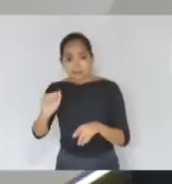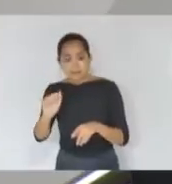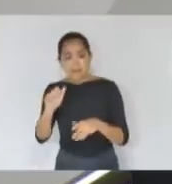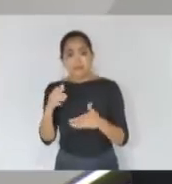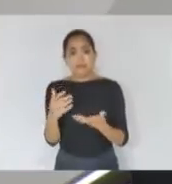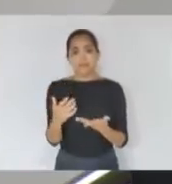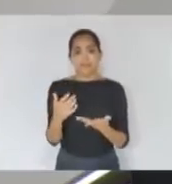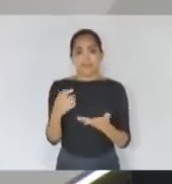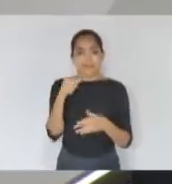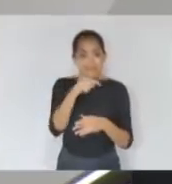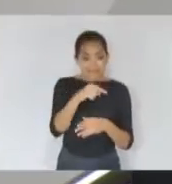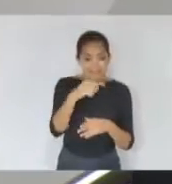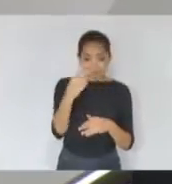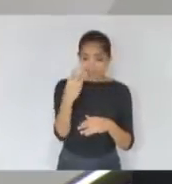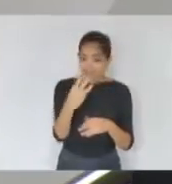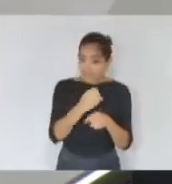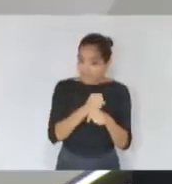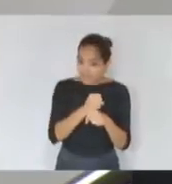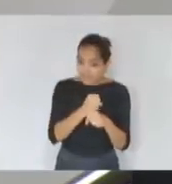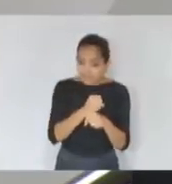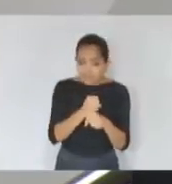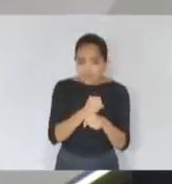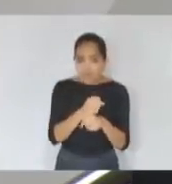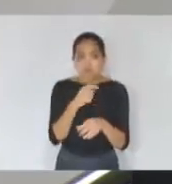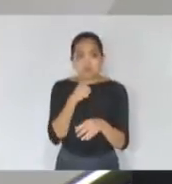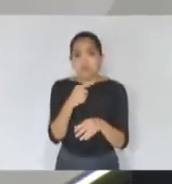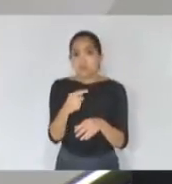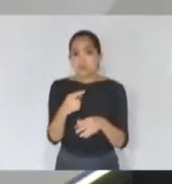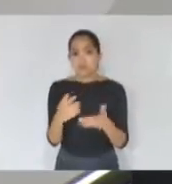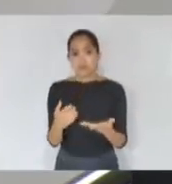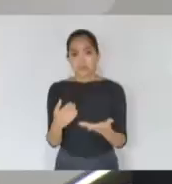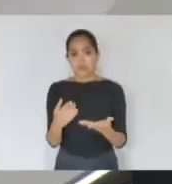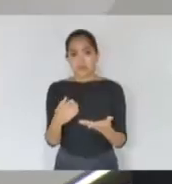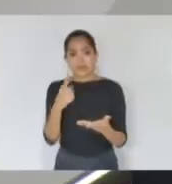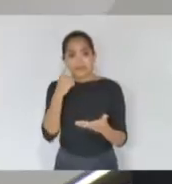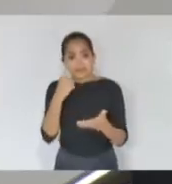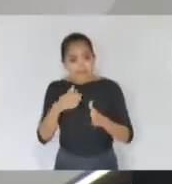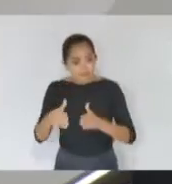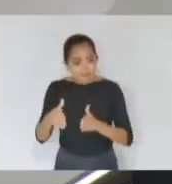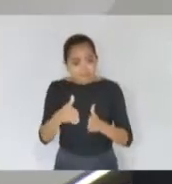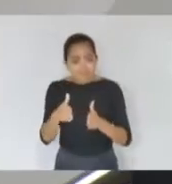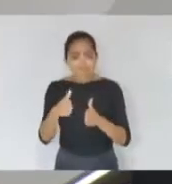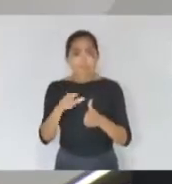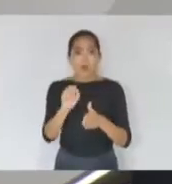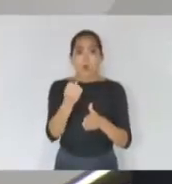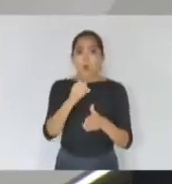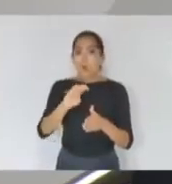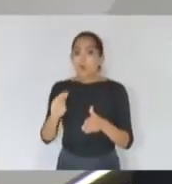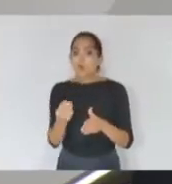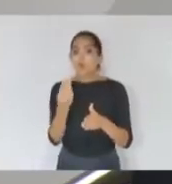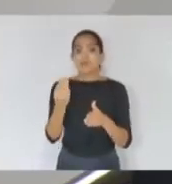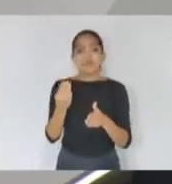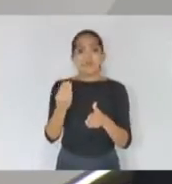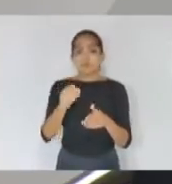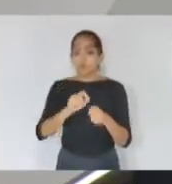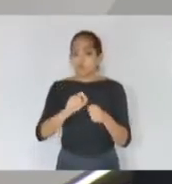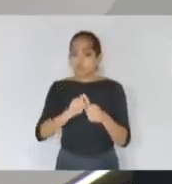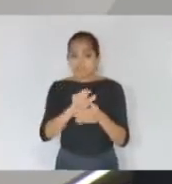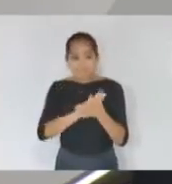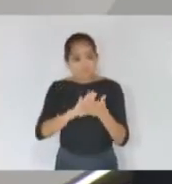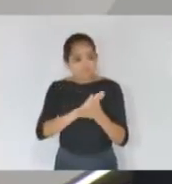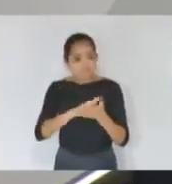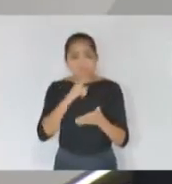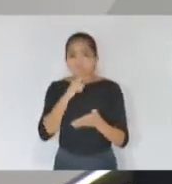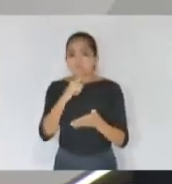fazer valer. Nós estamos acompanhando a Dragás do Rio Itajaí Mirim, que é 8 milhões, e ele não conseguiu fazer, sendo que gasta